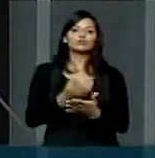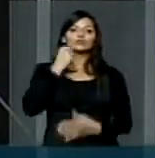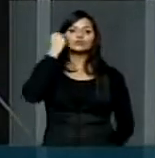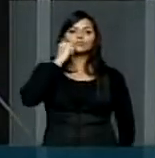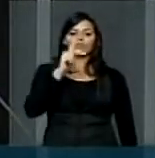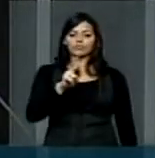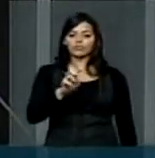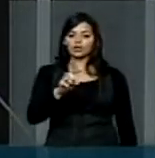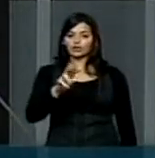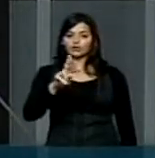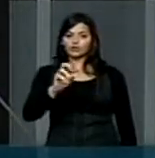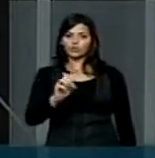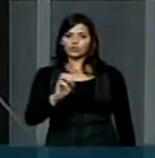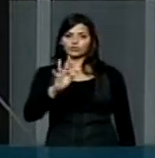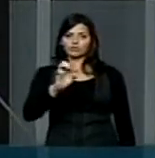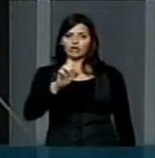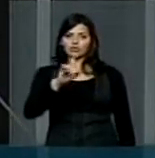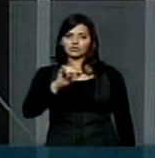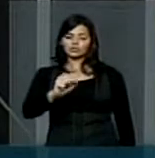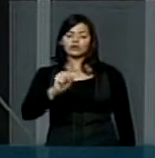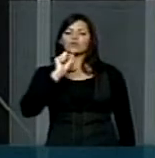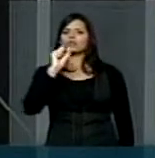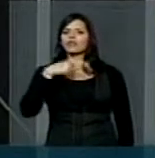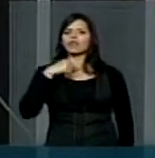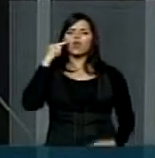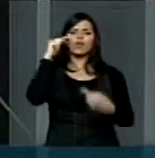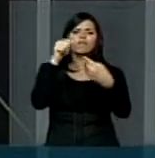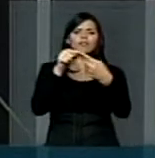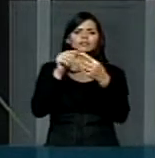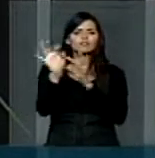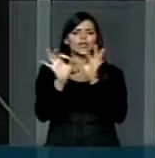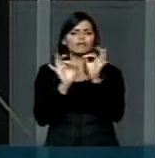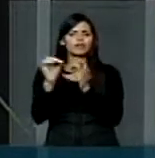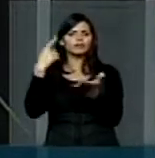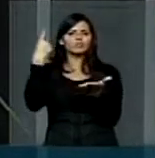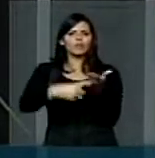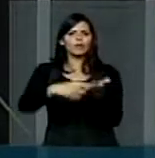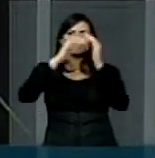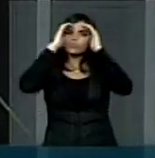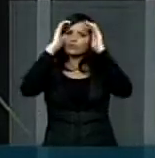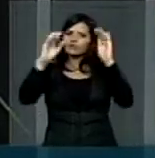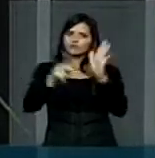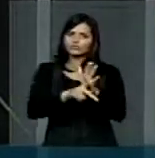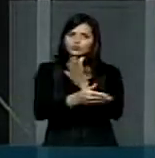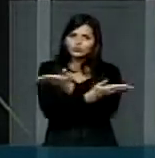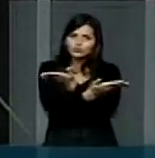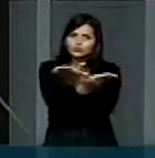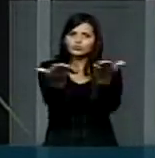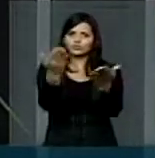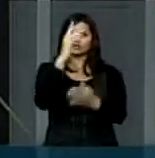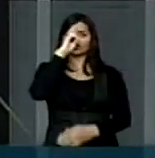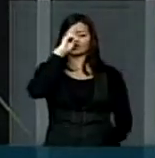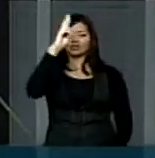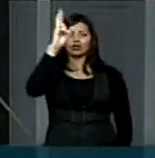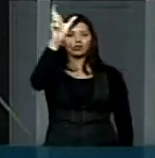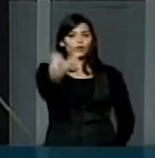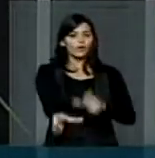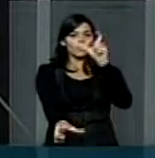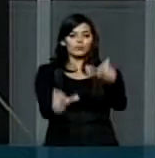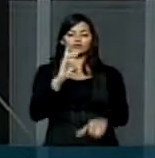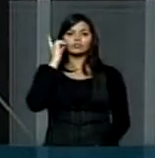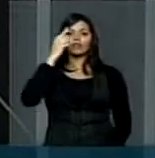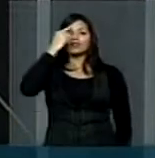senador Pedro Taques, na coerência, no preparo e no compromisso de Vossa Excelência com